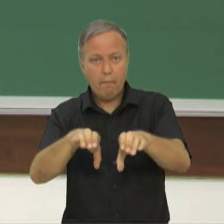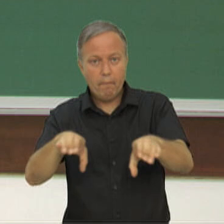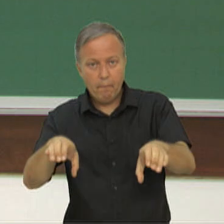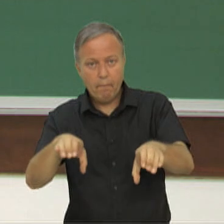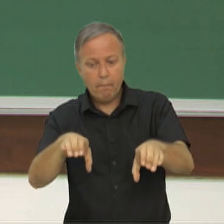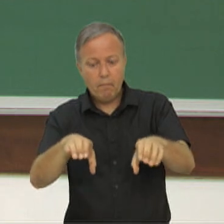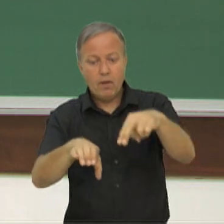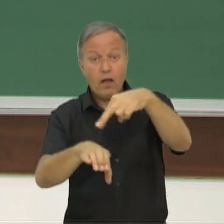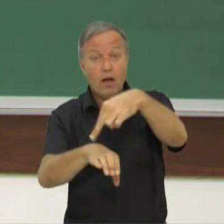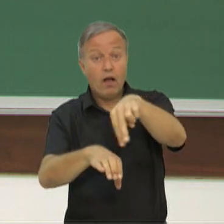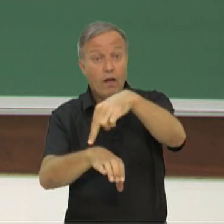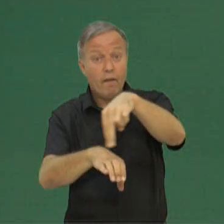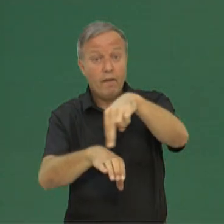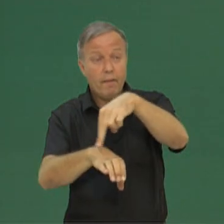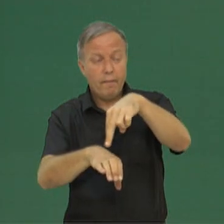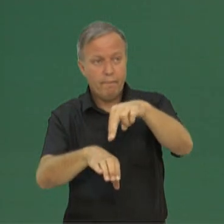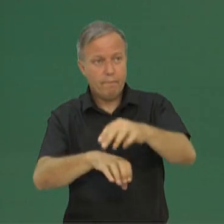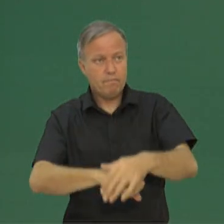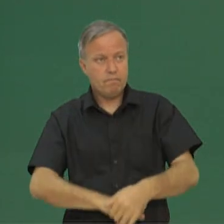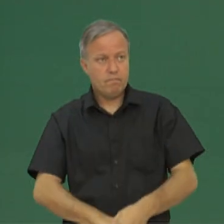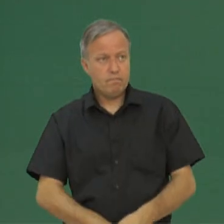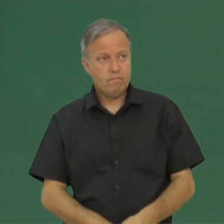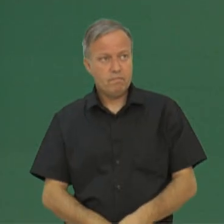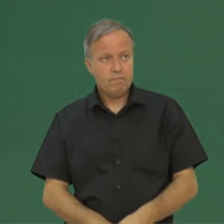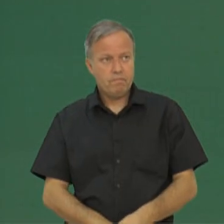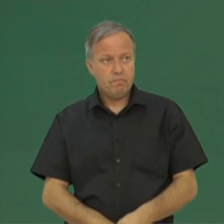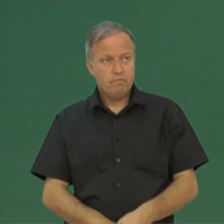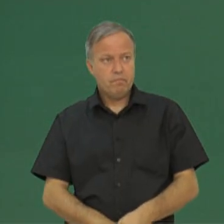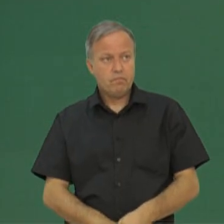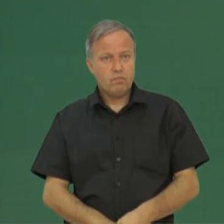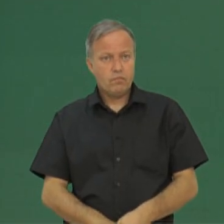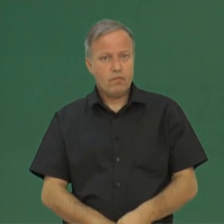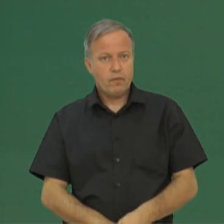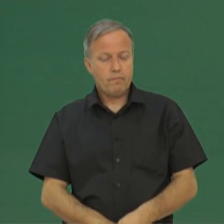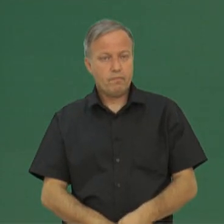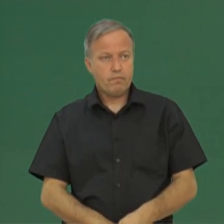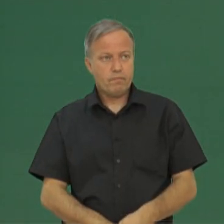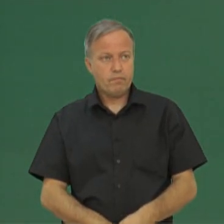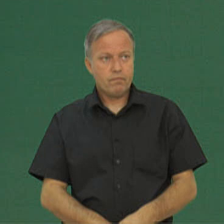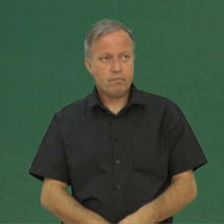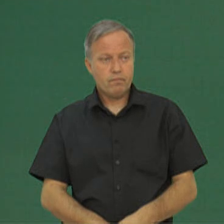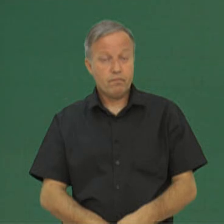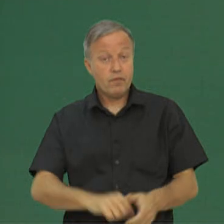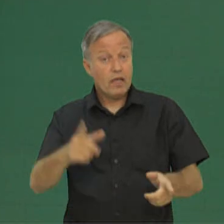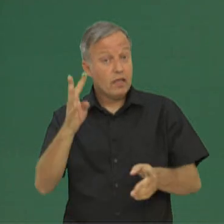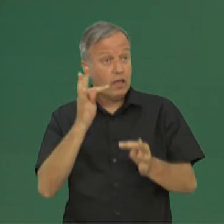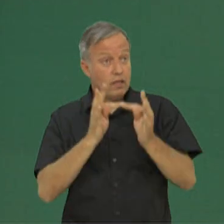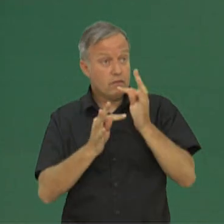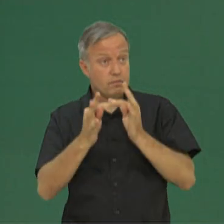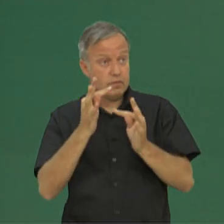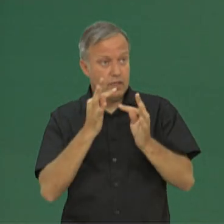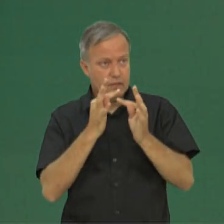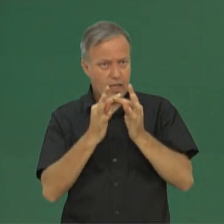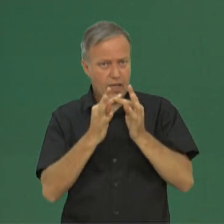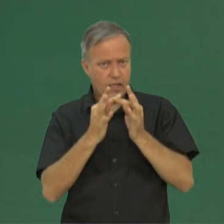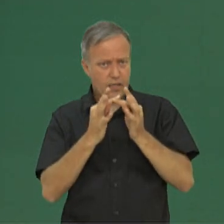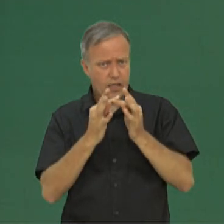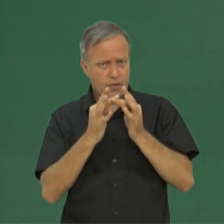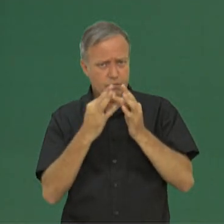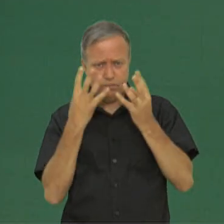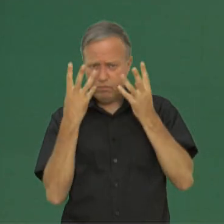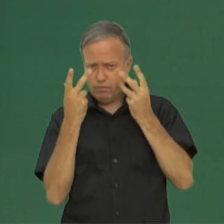XIV que nós temos esse formato. Com isso, pessoal, as técnicas e a estética da dança